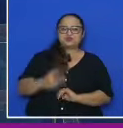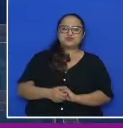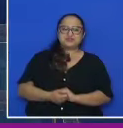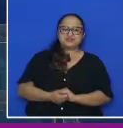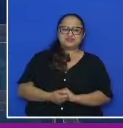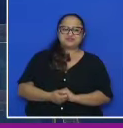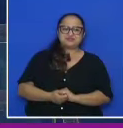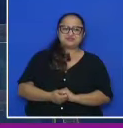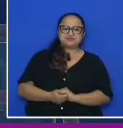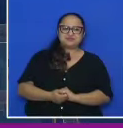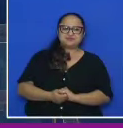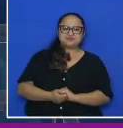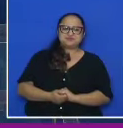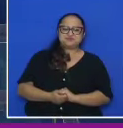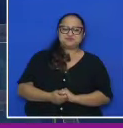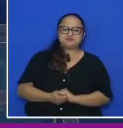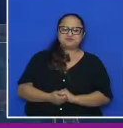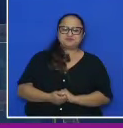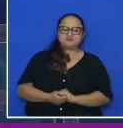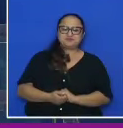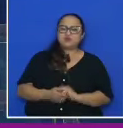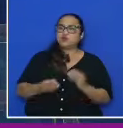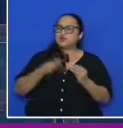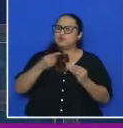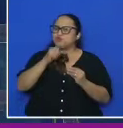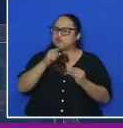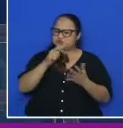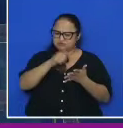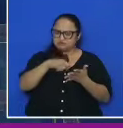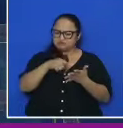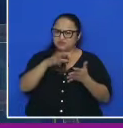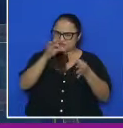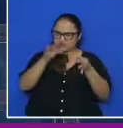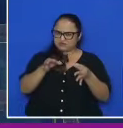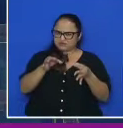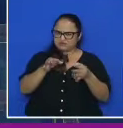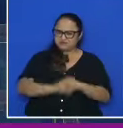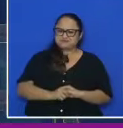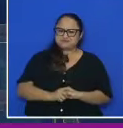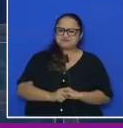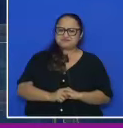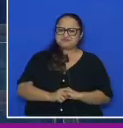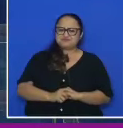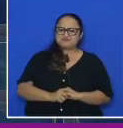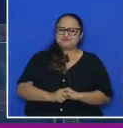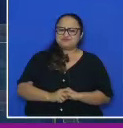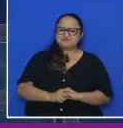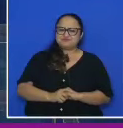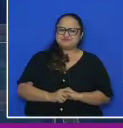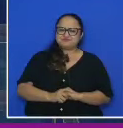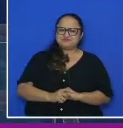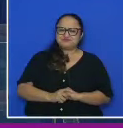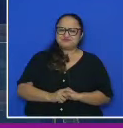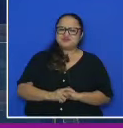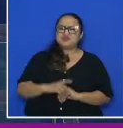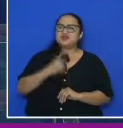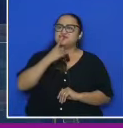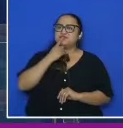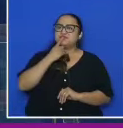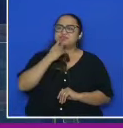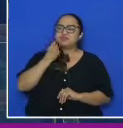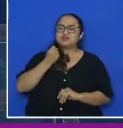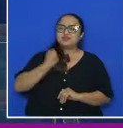Amarela 02. Como é que você está indo, hein? Está marcando? Vamos seguir sorteando. Bola